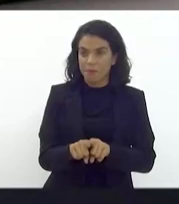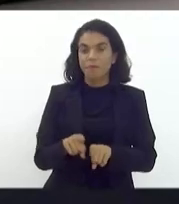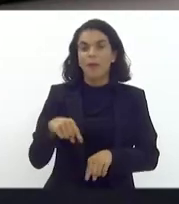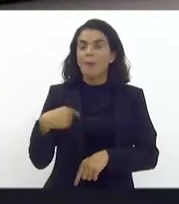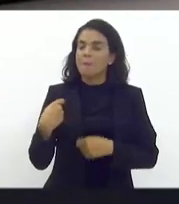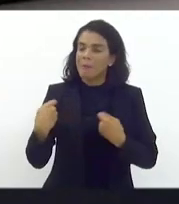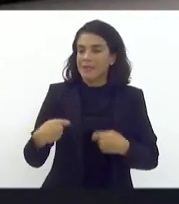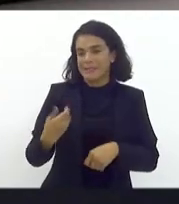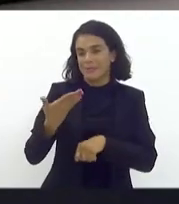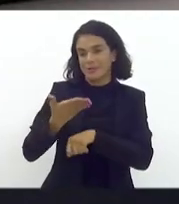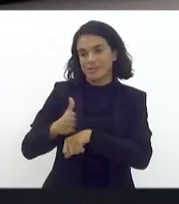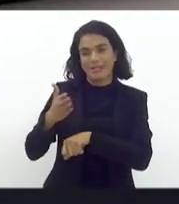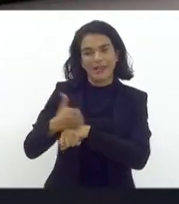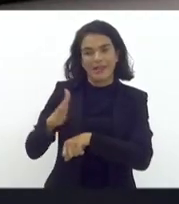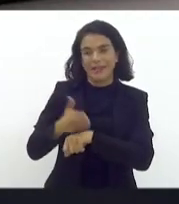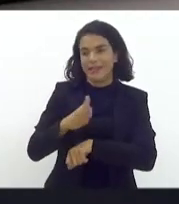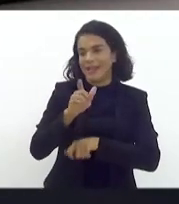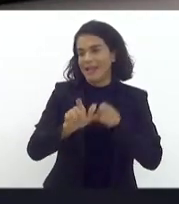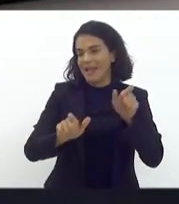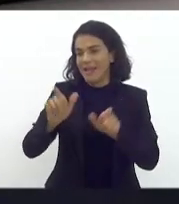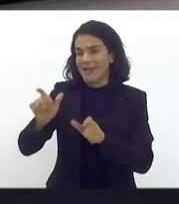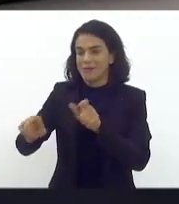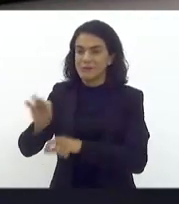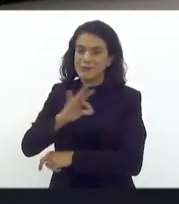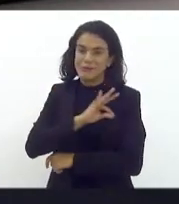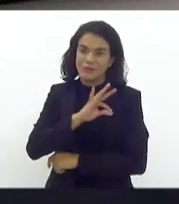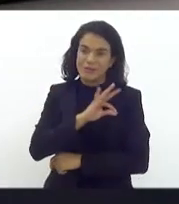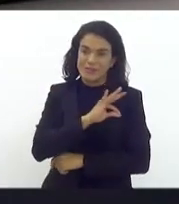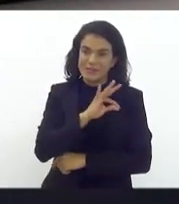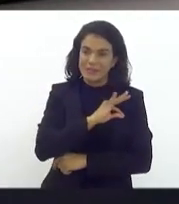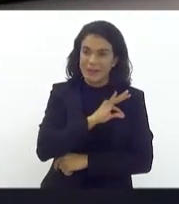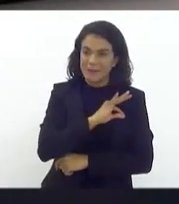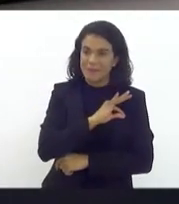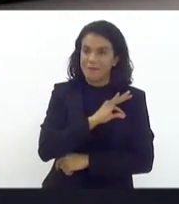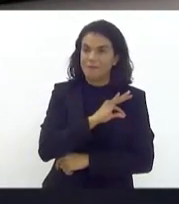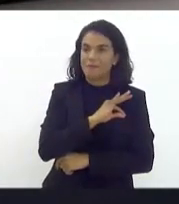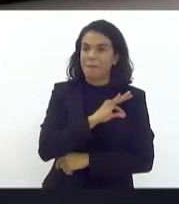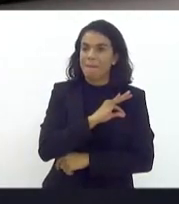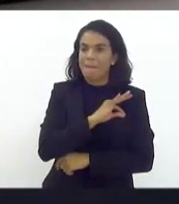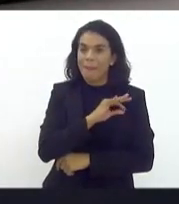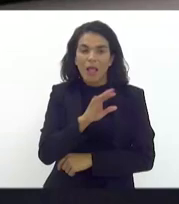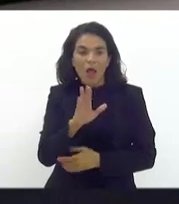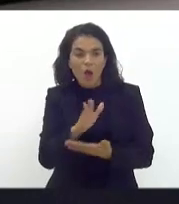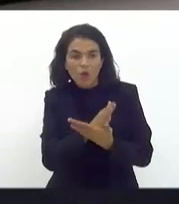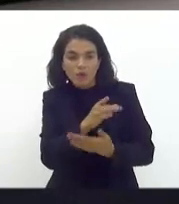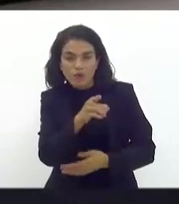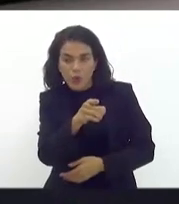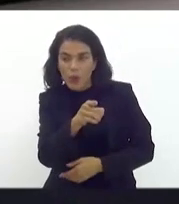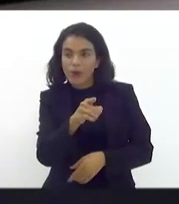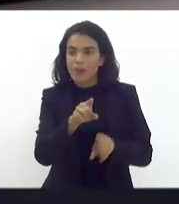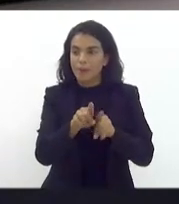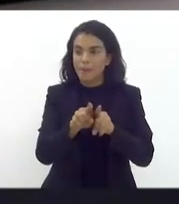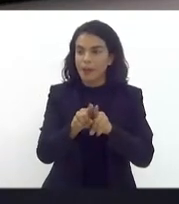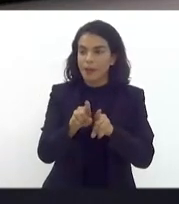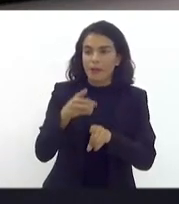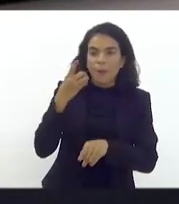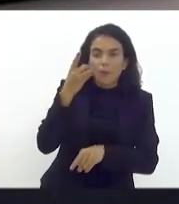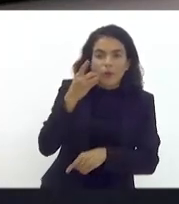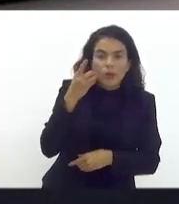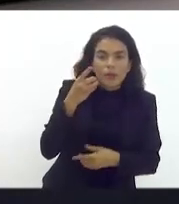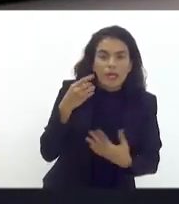treinar esses policiais mas isso tem que ser como disse alguns dos Senhores inclusive o